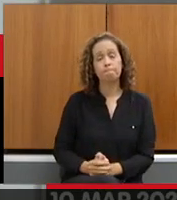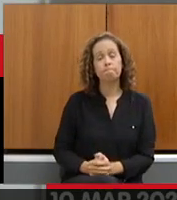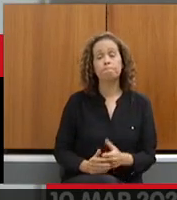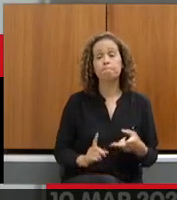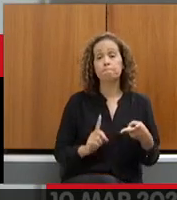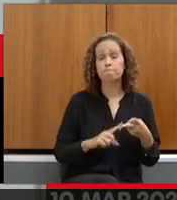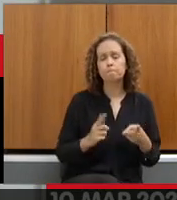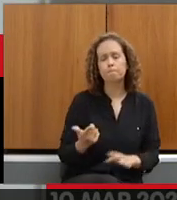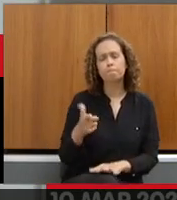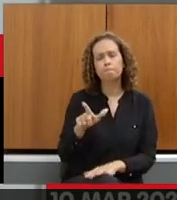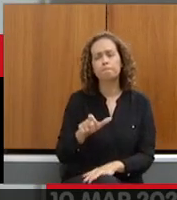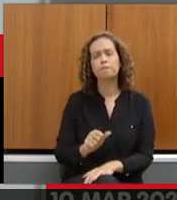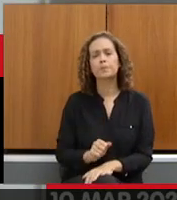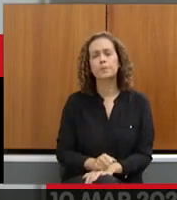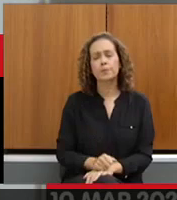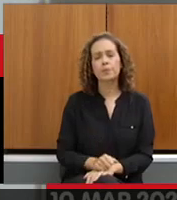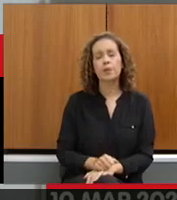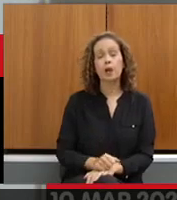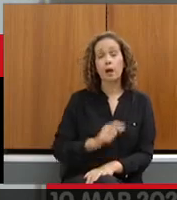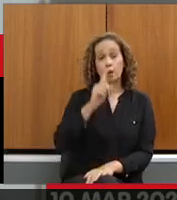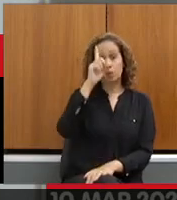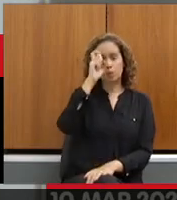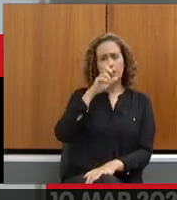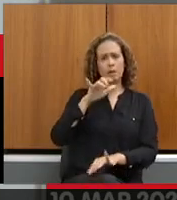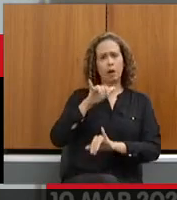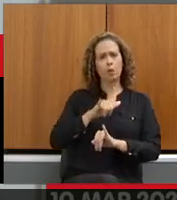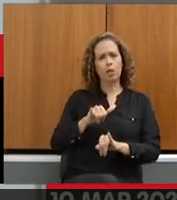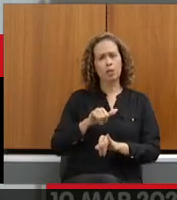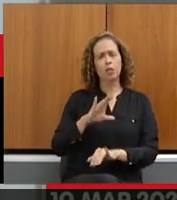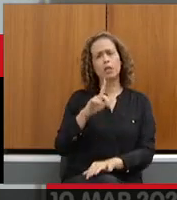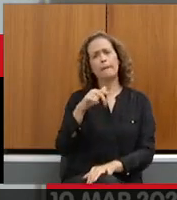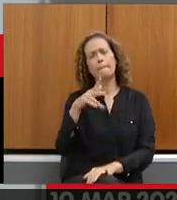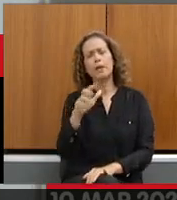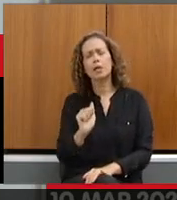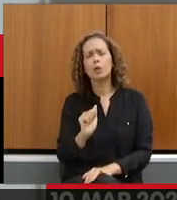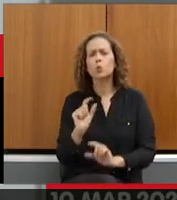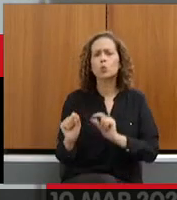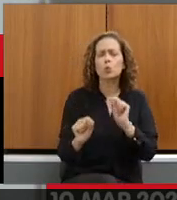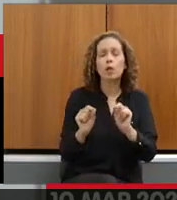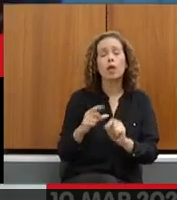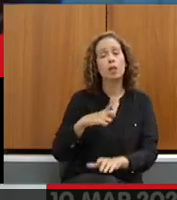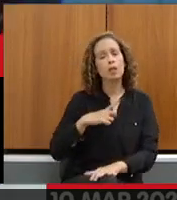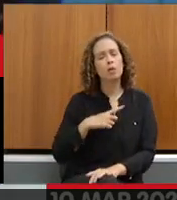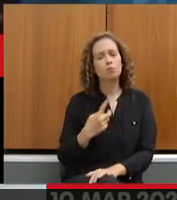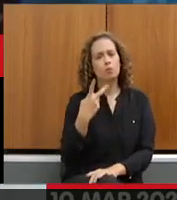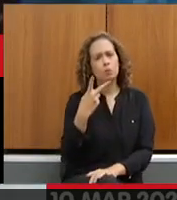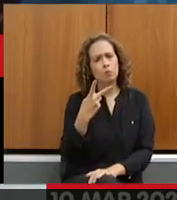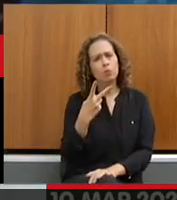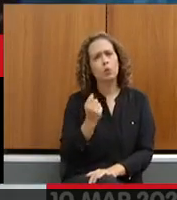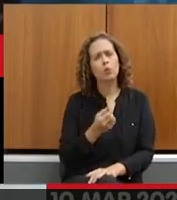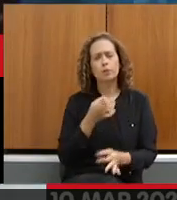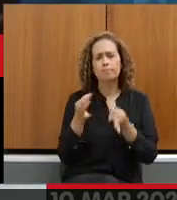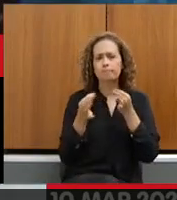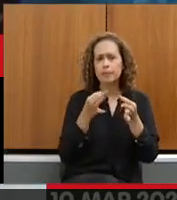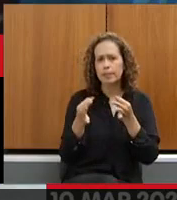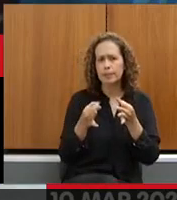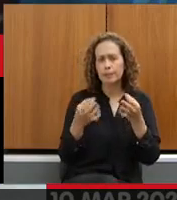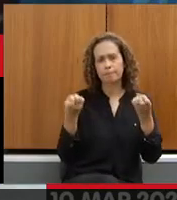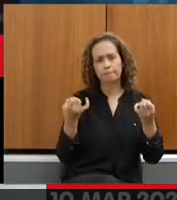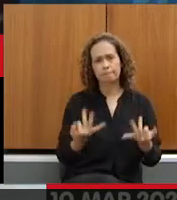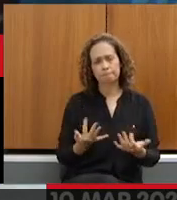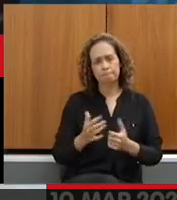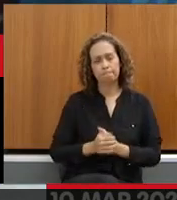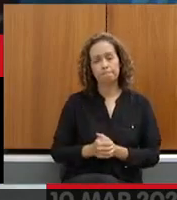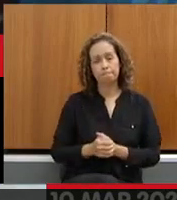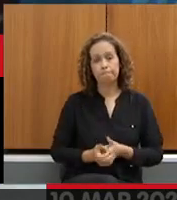relação a se falar em opção aqui no hospital de campanha nós temos do do e comentários específicos a serem feito